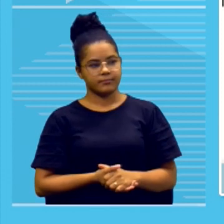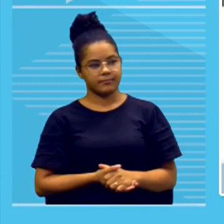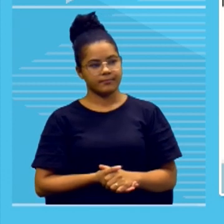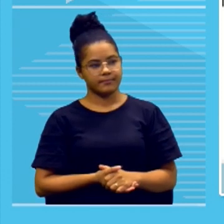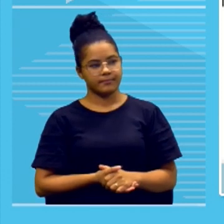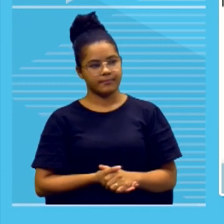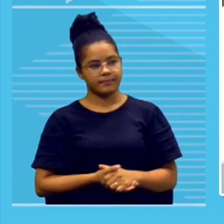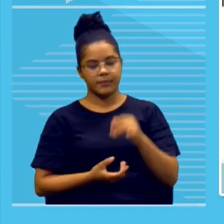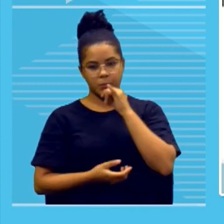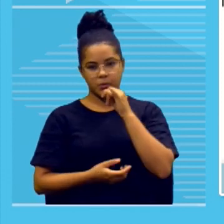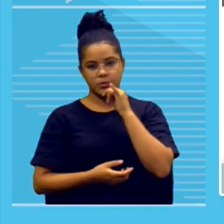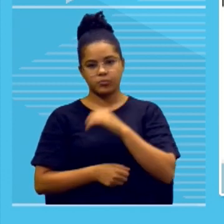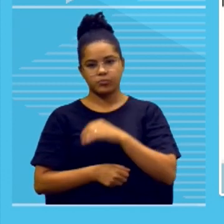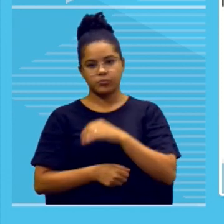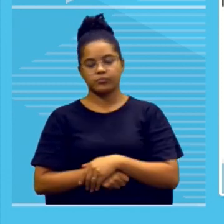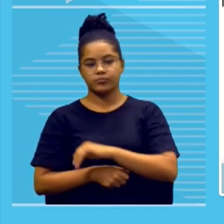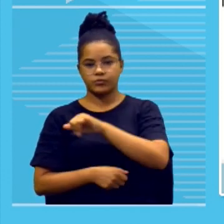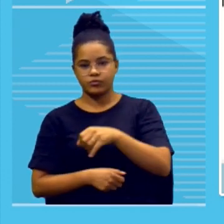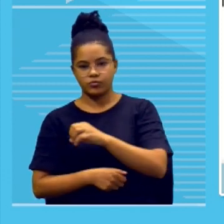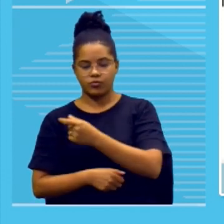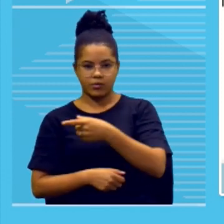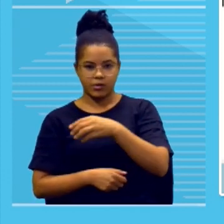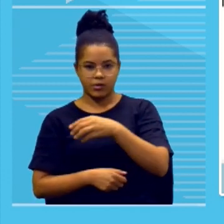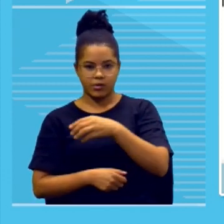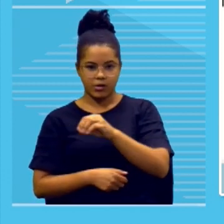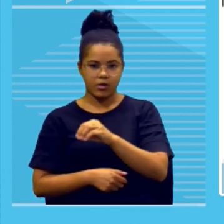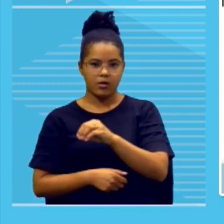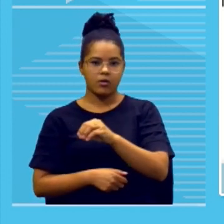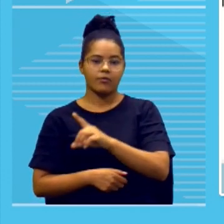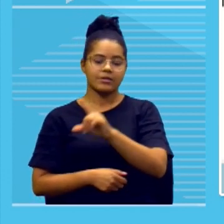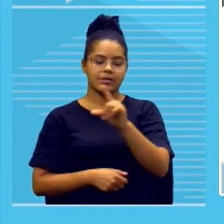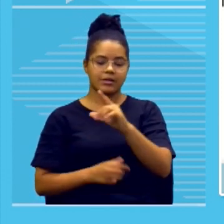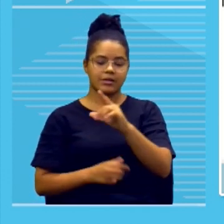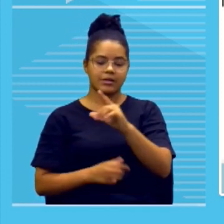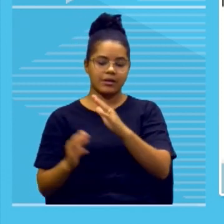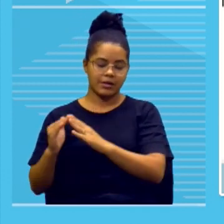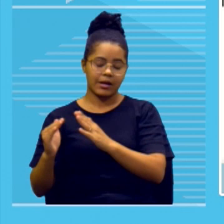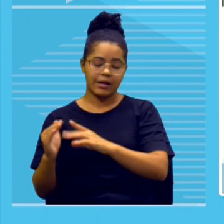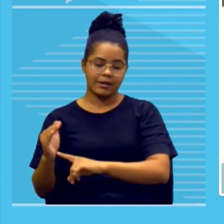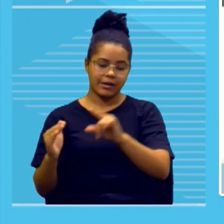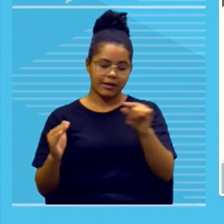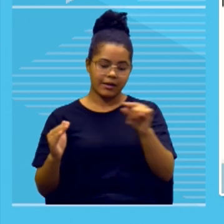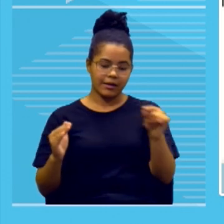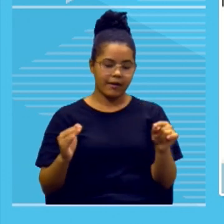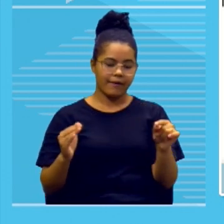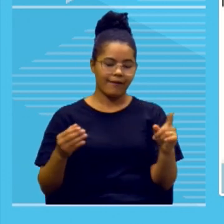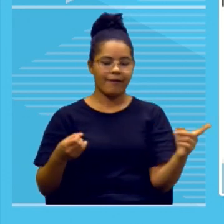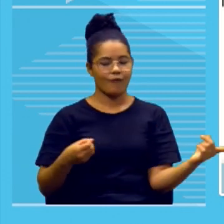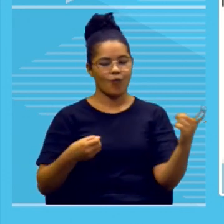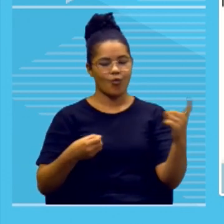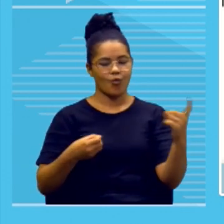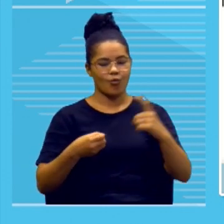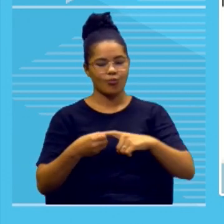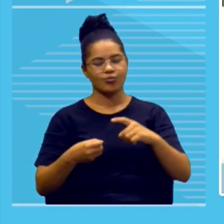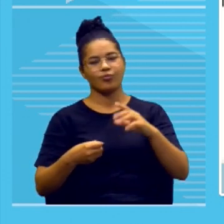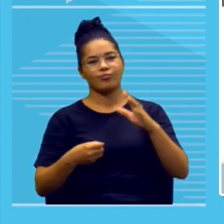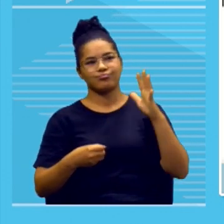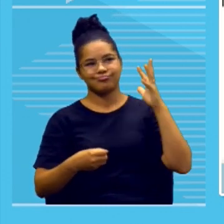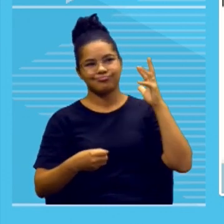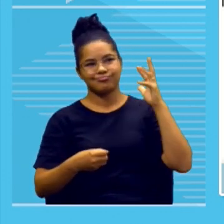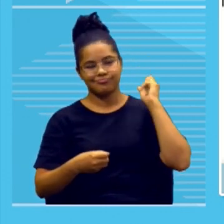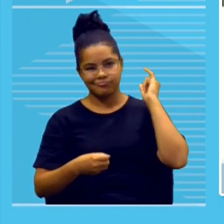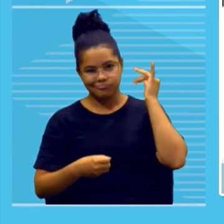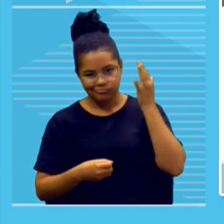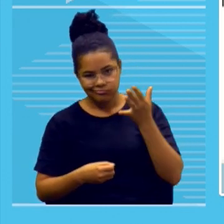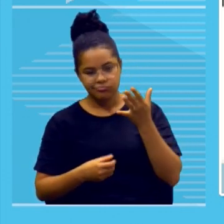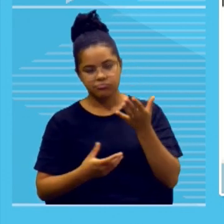foi que voltou tarde? João. Quem foi que saiu de casa? João. O sujeito é o mesmo. Se o sujeito é o mesmo, nada de vírgula. Mas se eu disser,